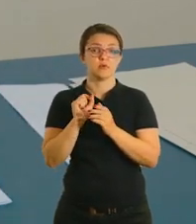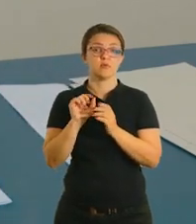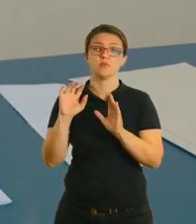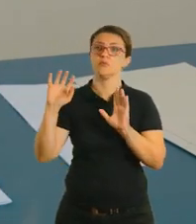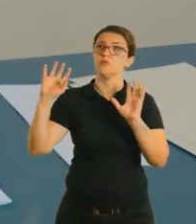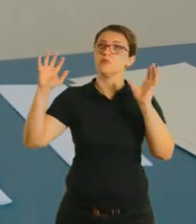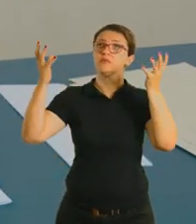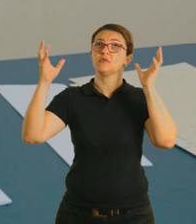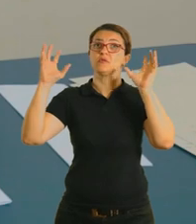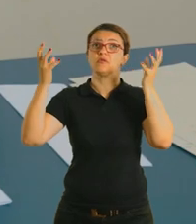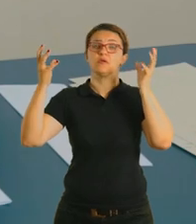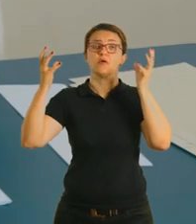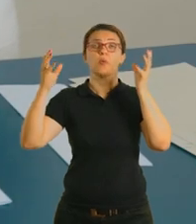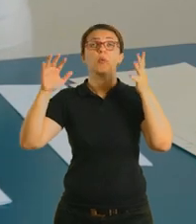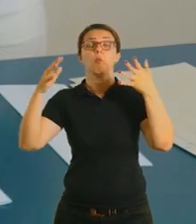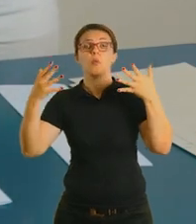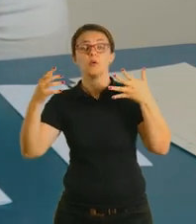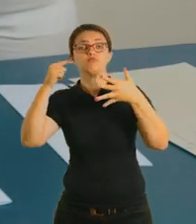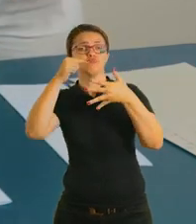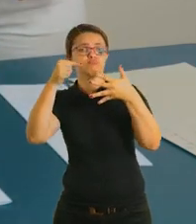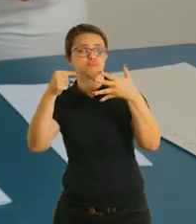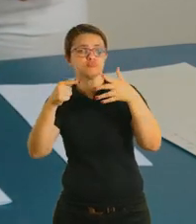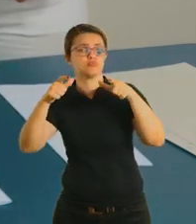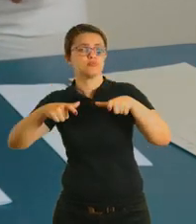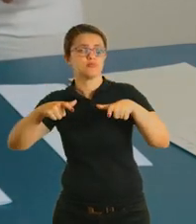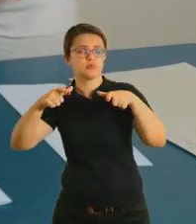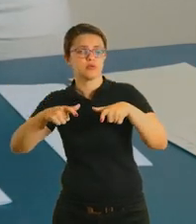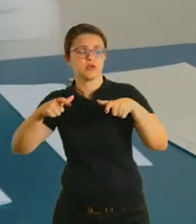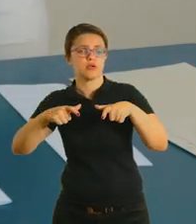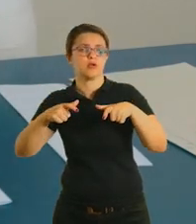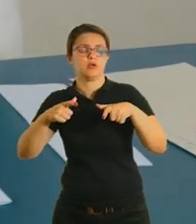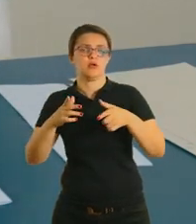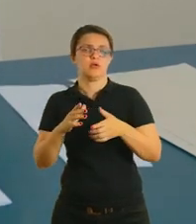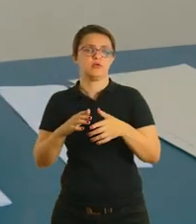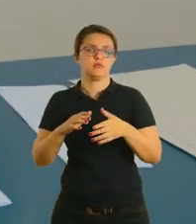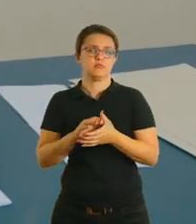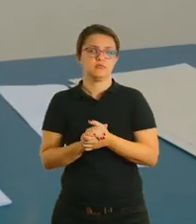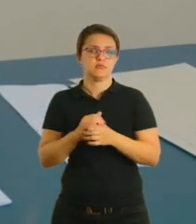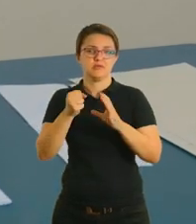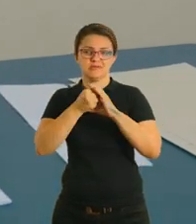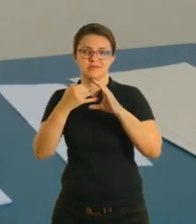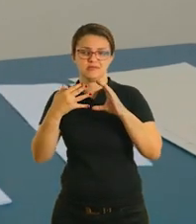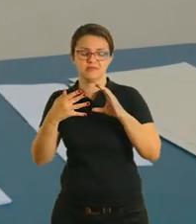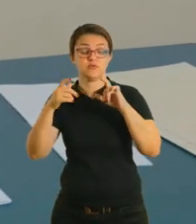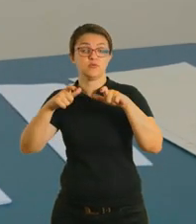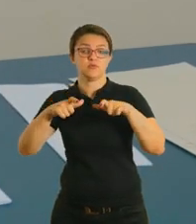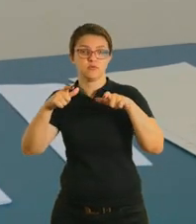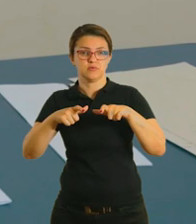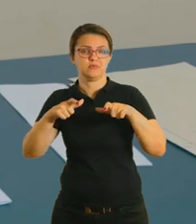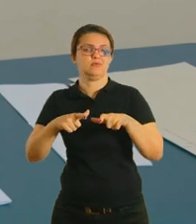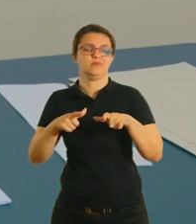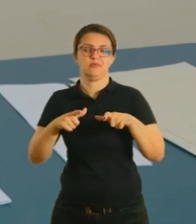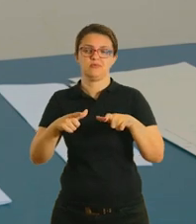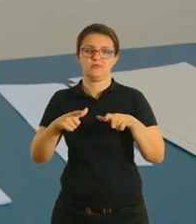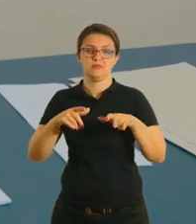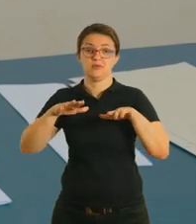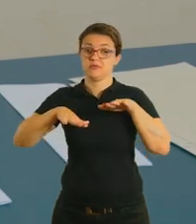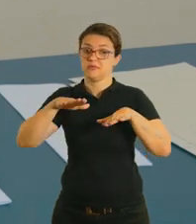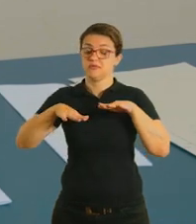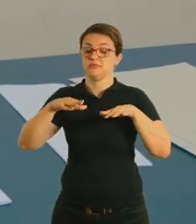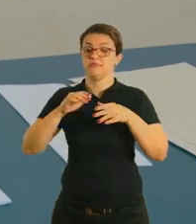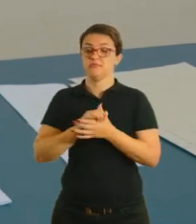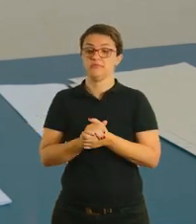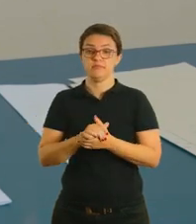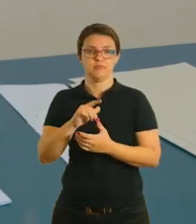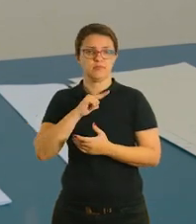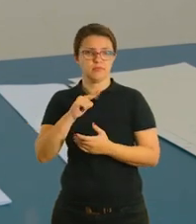do clima, tá? Para determinar qual é o tipo de clima de uma determinada região, ok? E aí, só lembrando com vocês, nós temos vários fenômenos